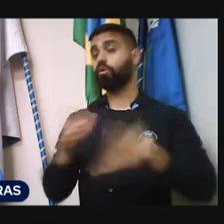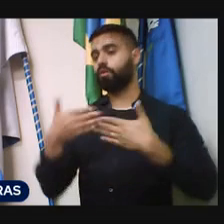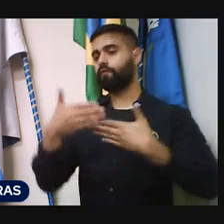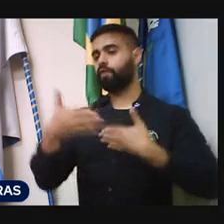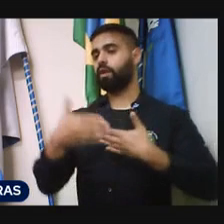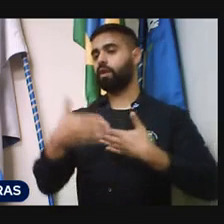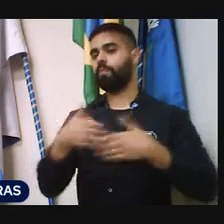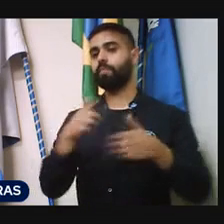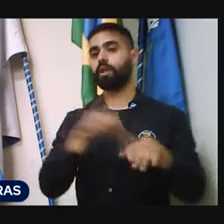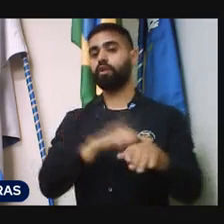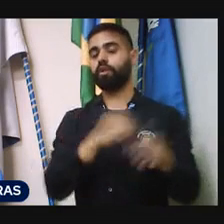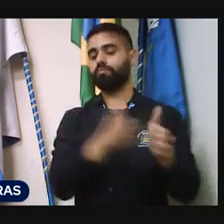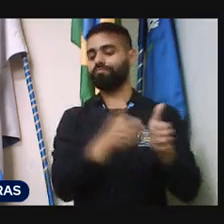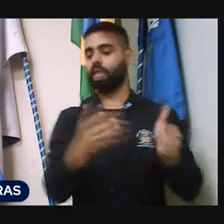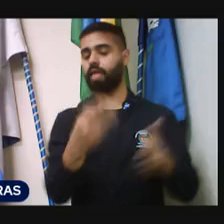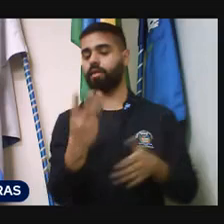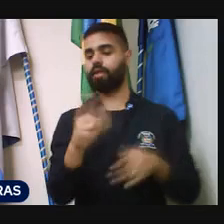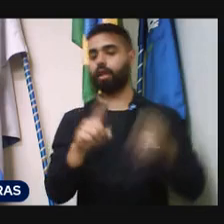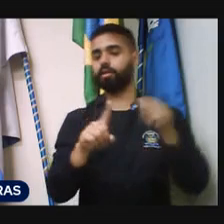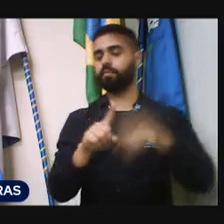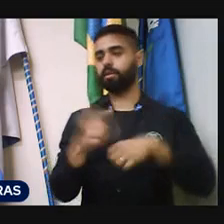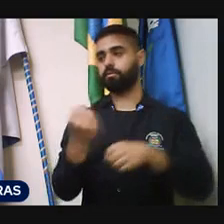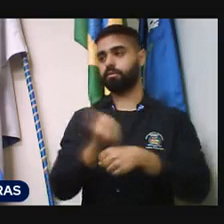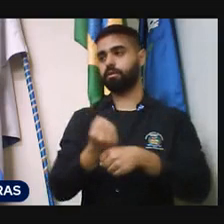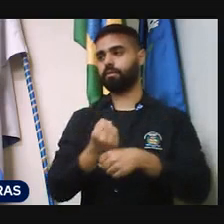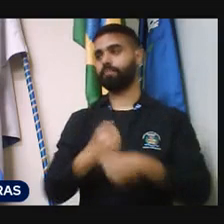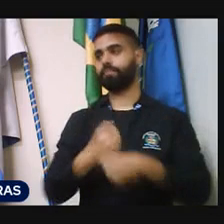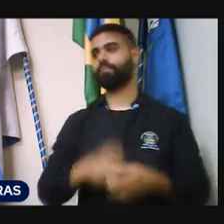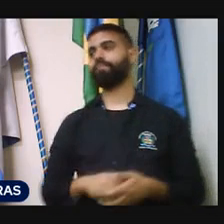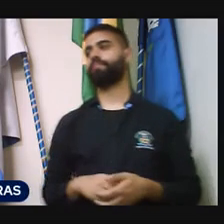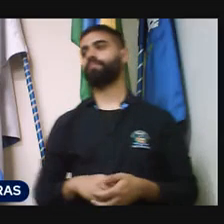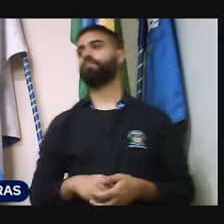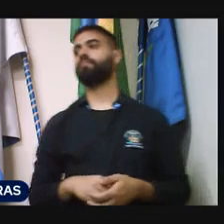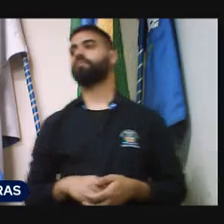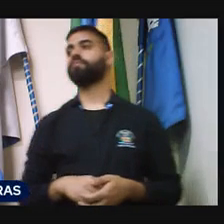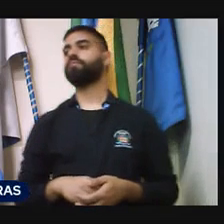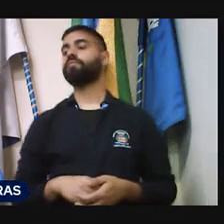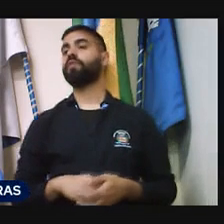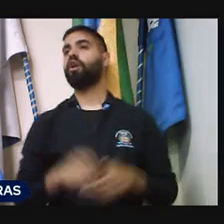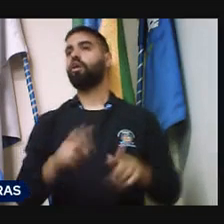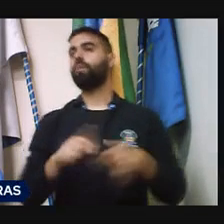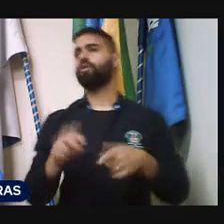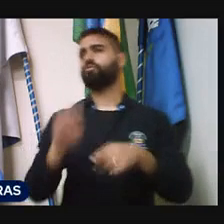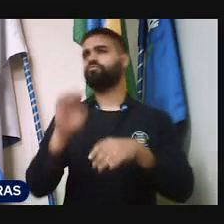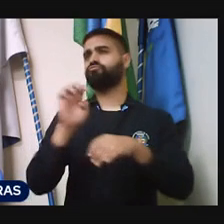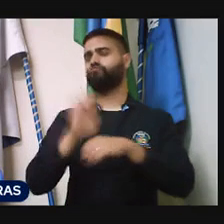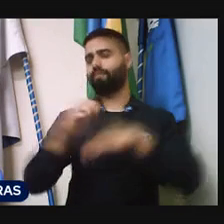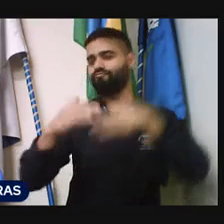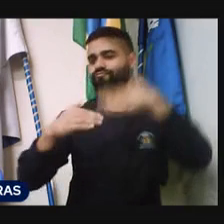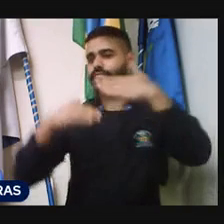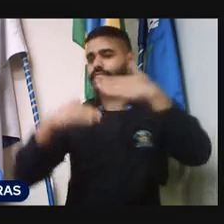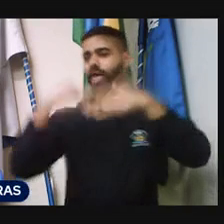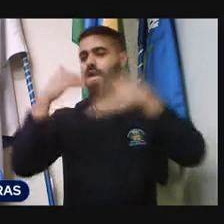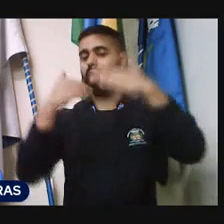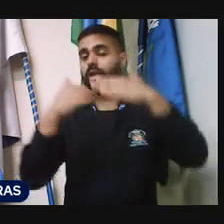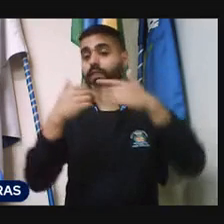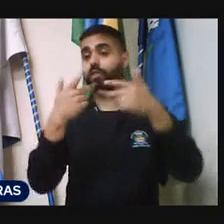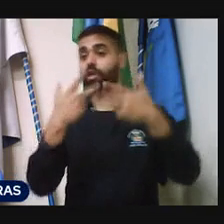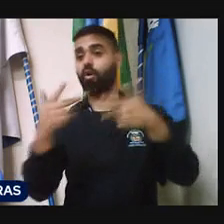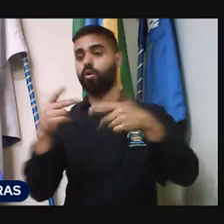pelo período de três meses do ano vigente e desse modo o estado desenvolve suas atividades administrativas